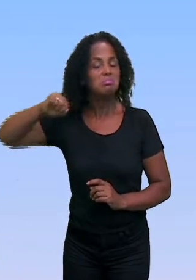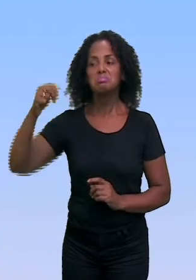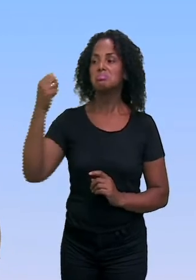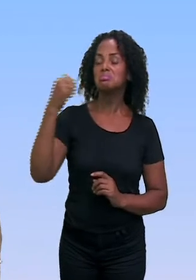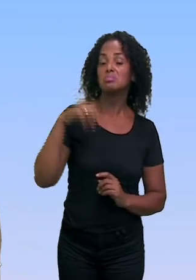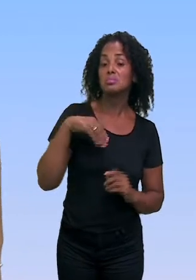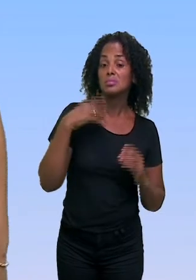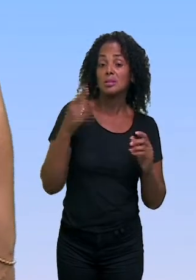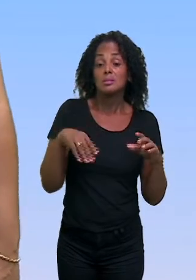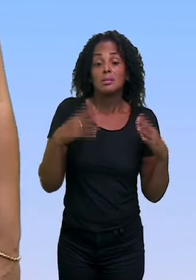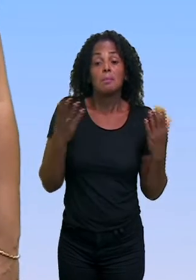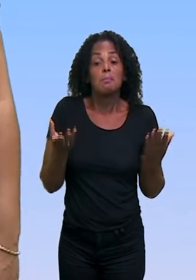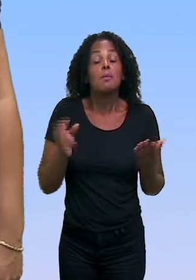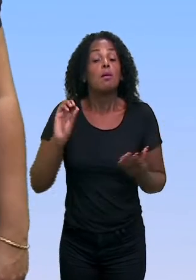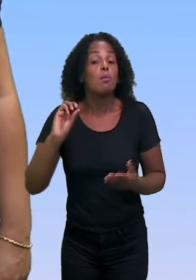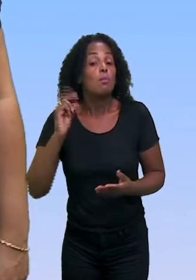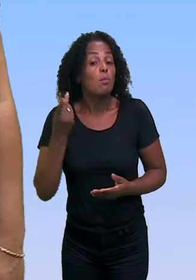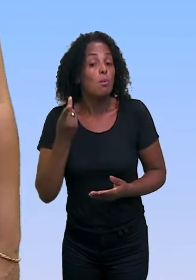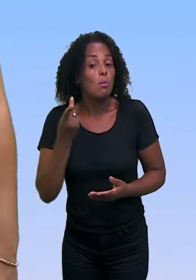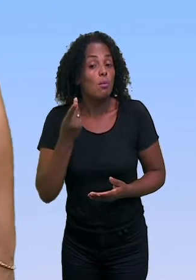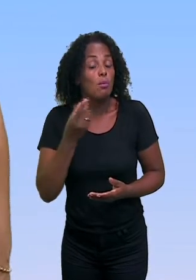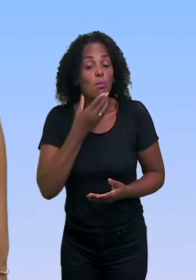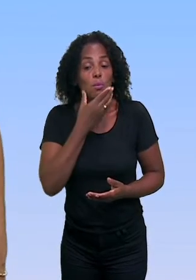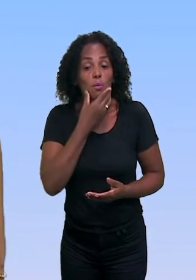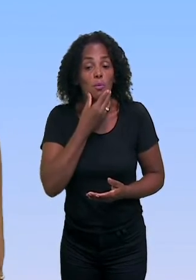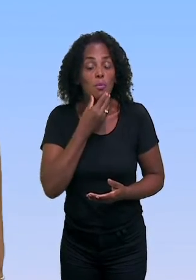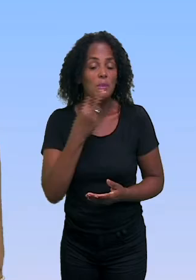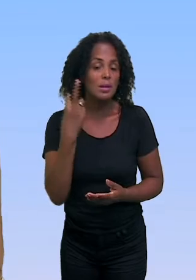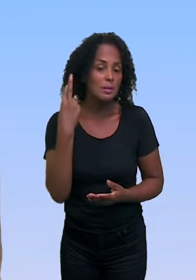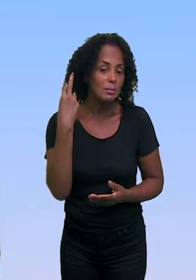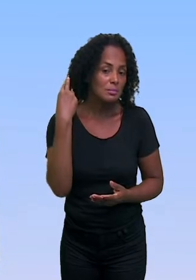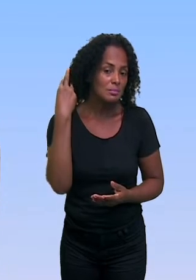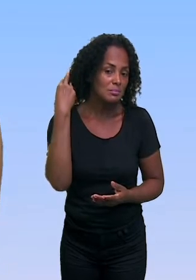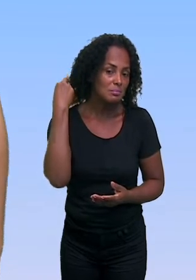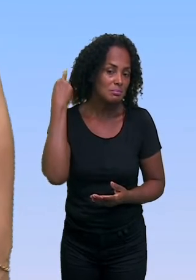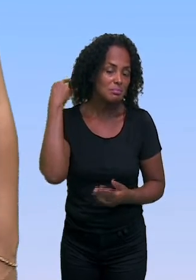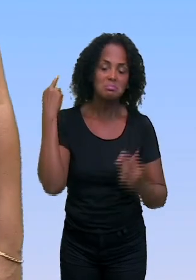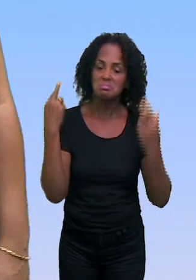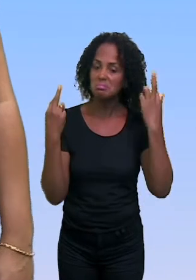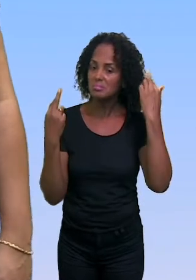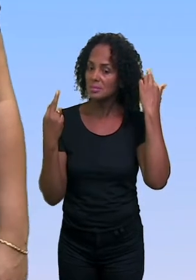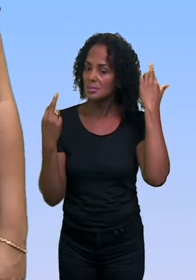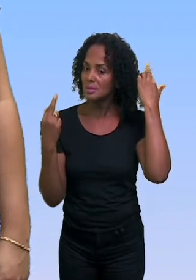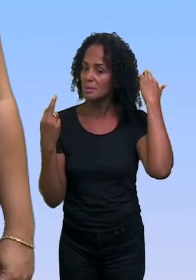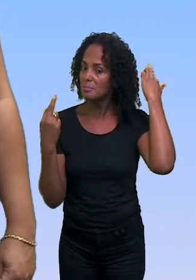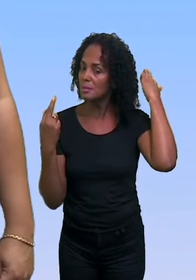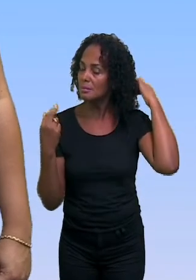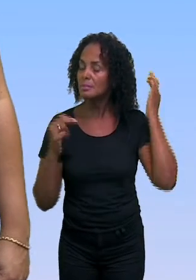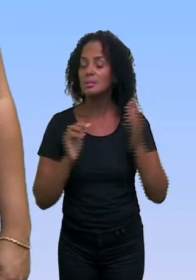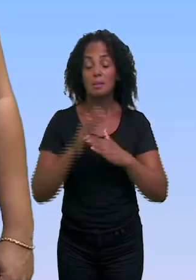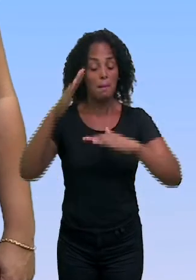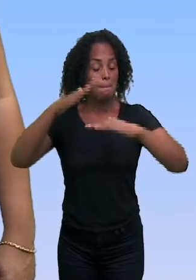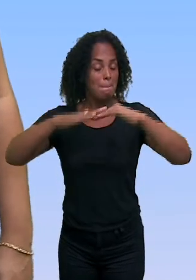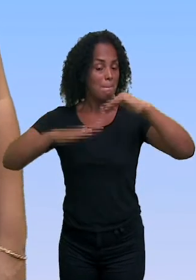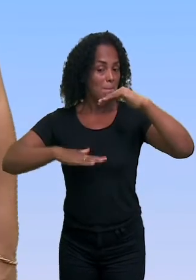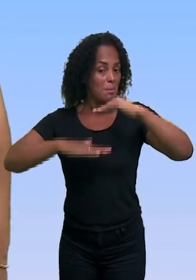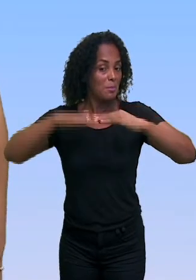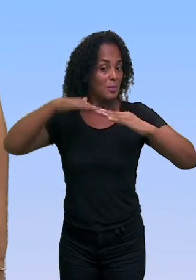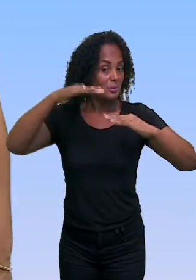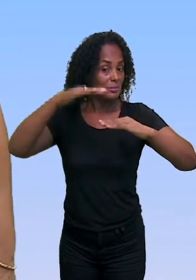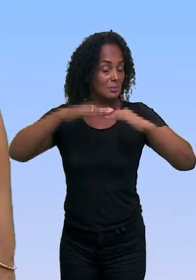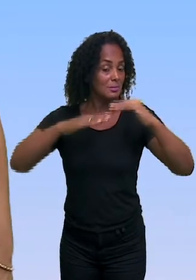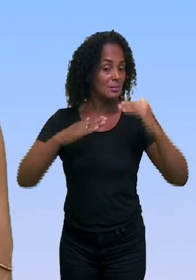Dresser o Hair Dresser repeti After Me